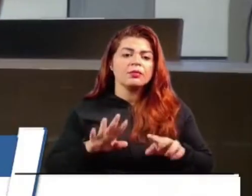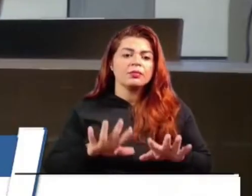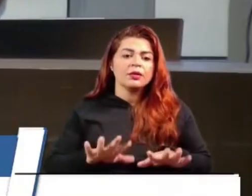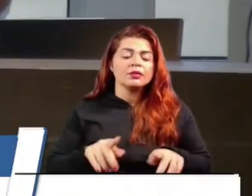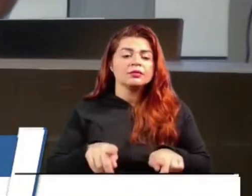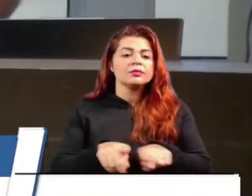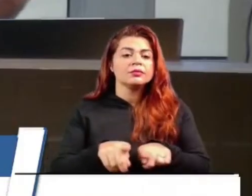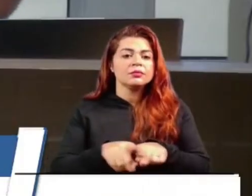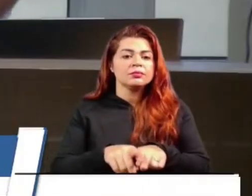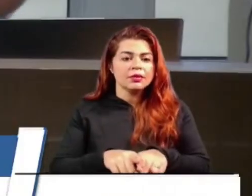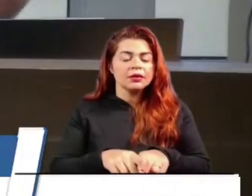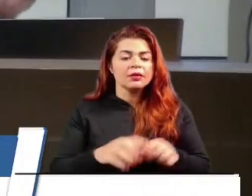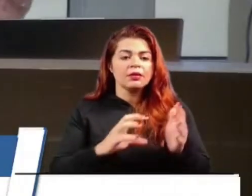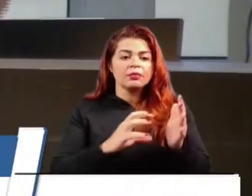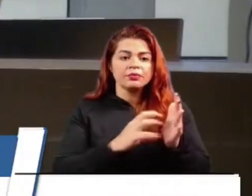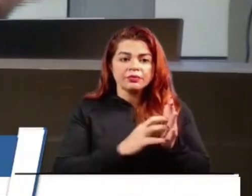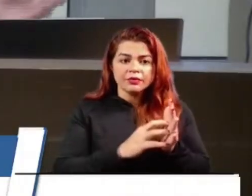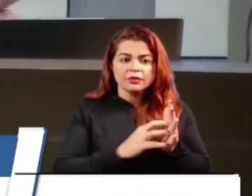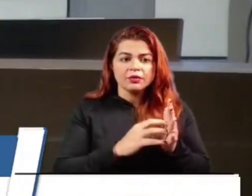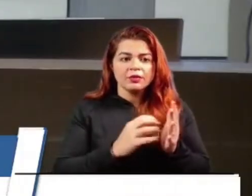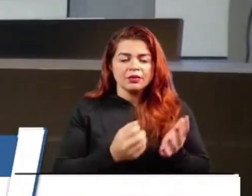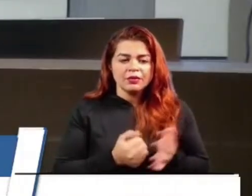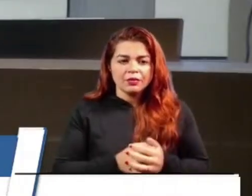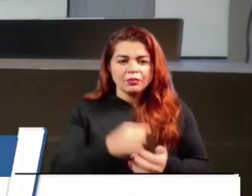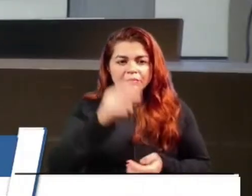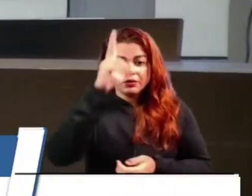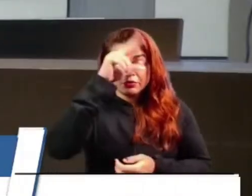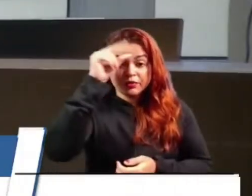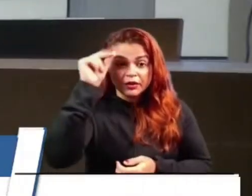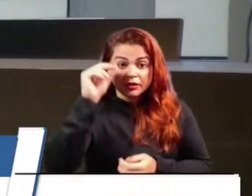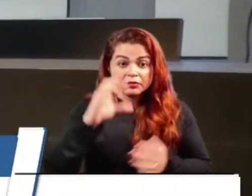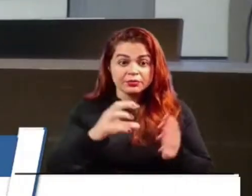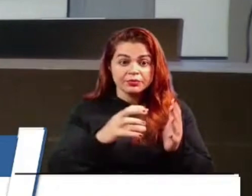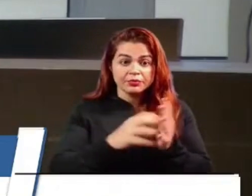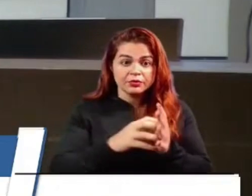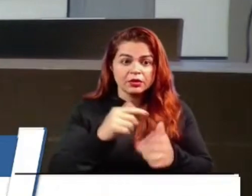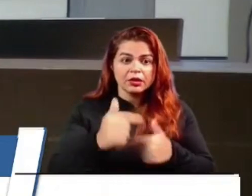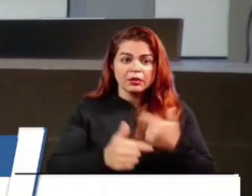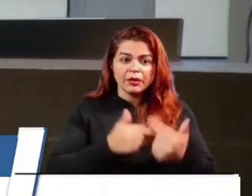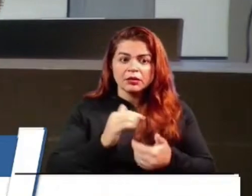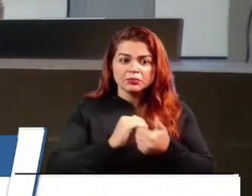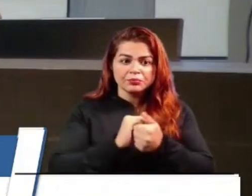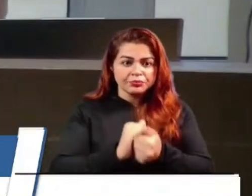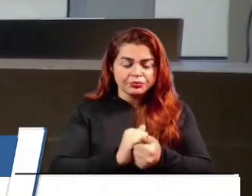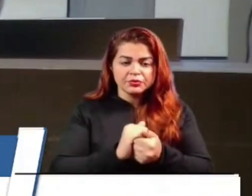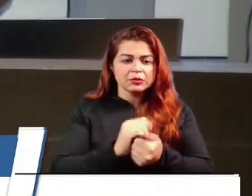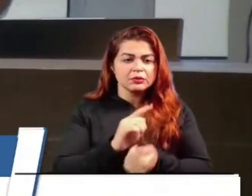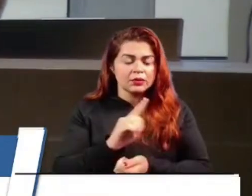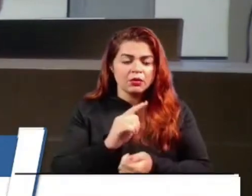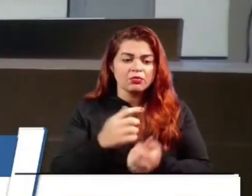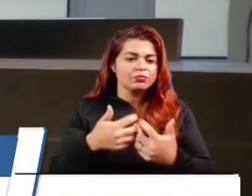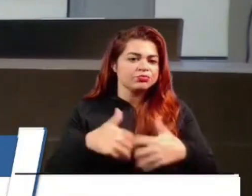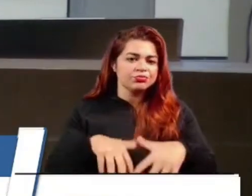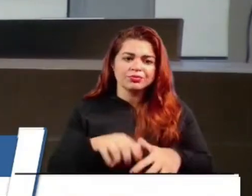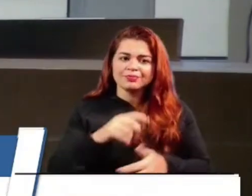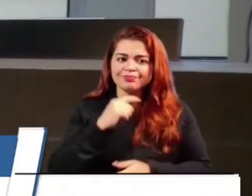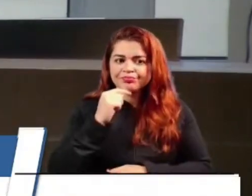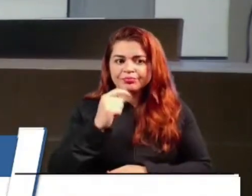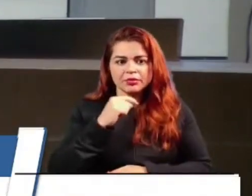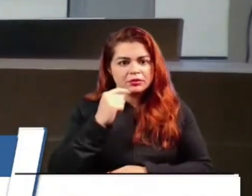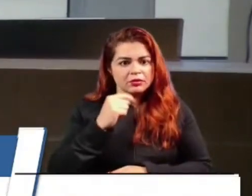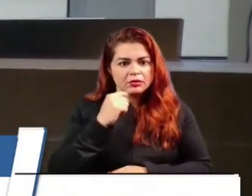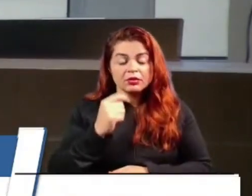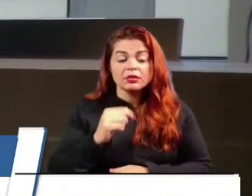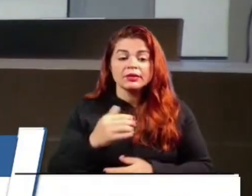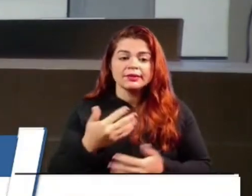servidor trabalhando em parceria, não vai funcionar. Então, esse trabalho de vocês leva a cidade de Franca